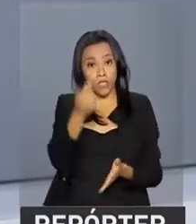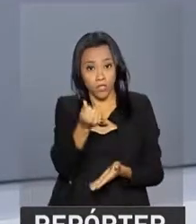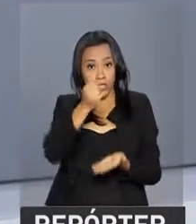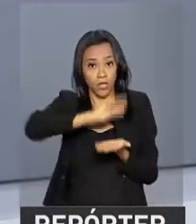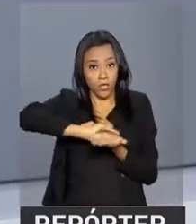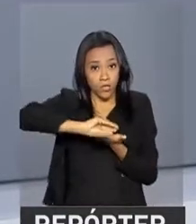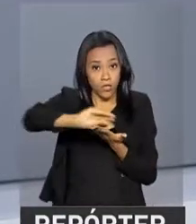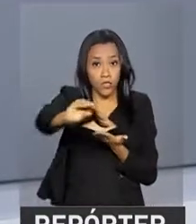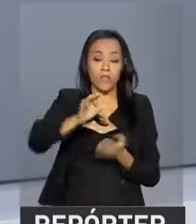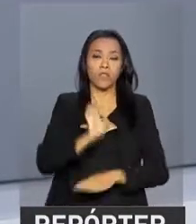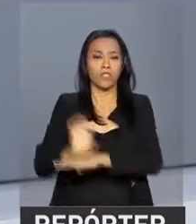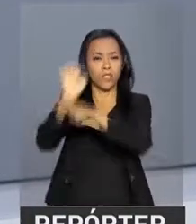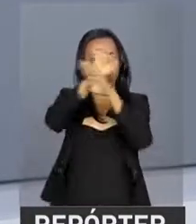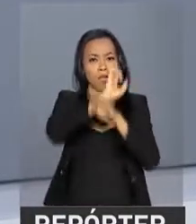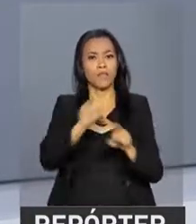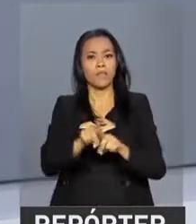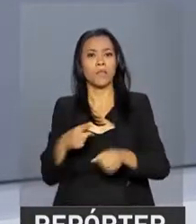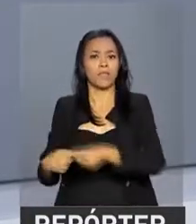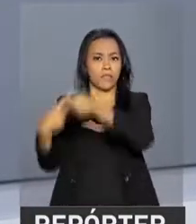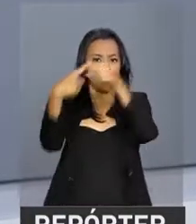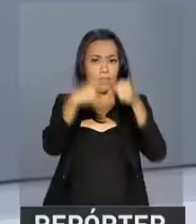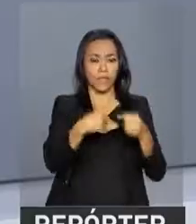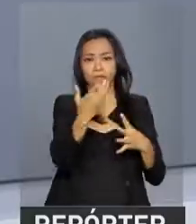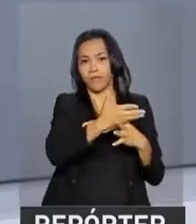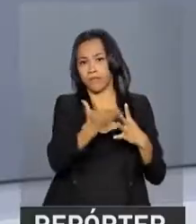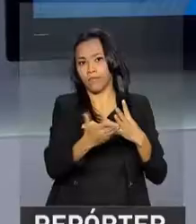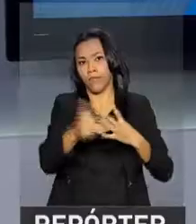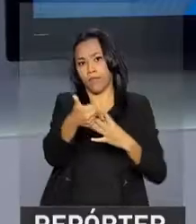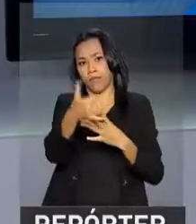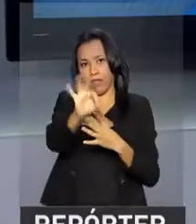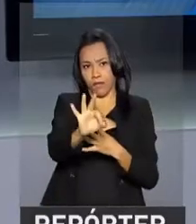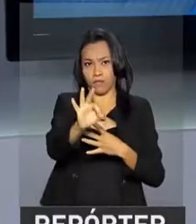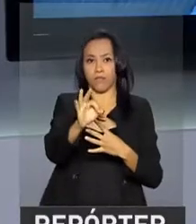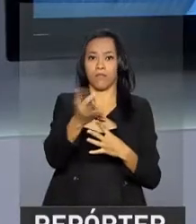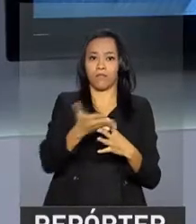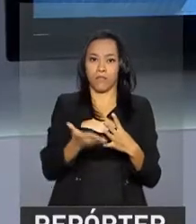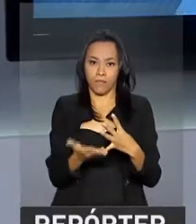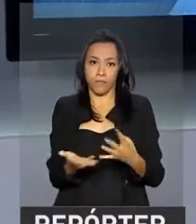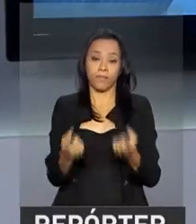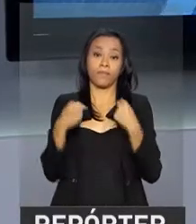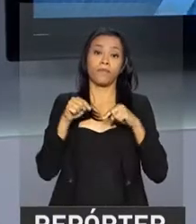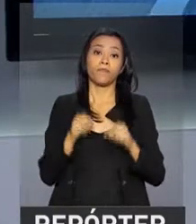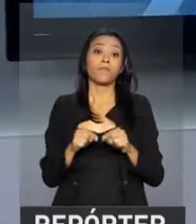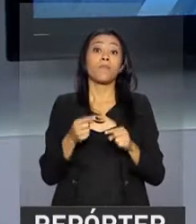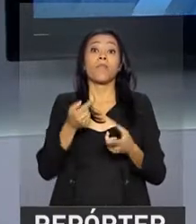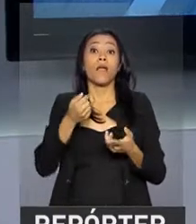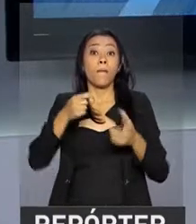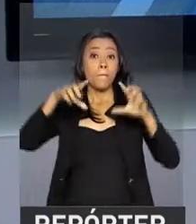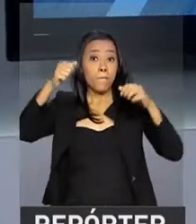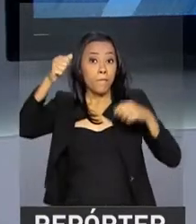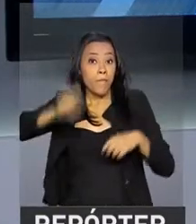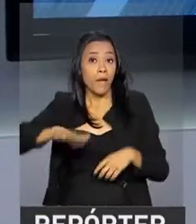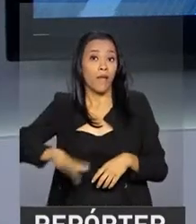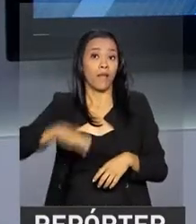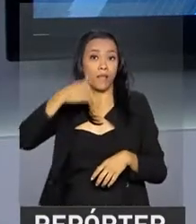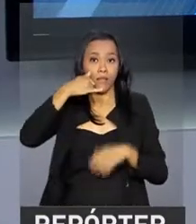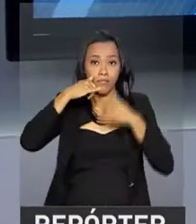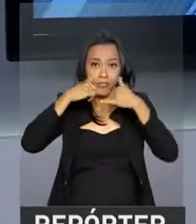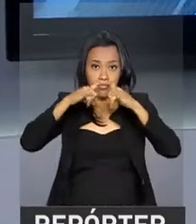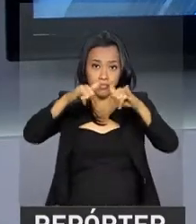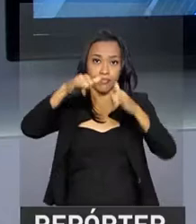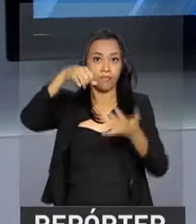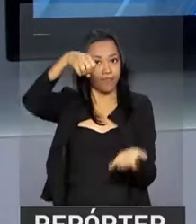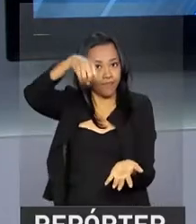Distrito Federal e municípios em 10 parcelas anuais. Conta de energia mais barata para consumidores